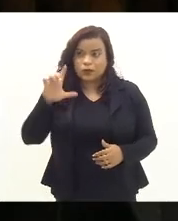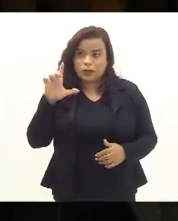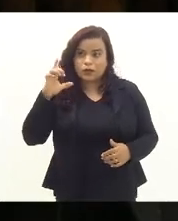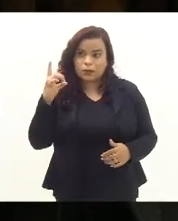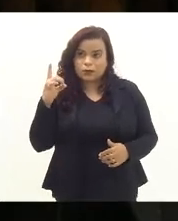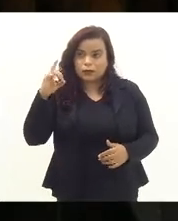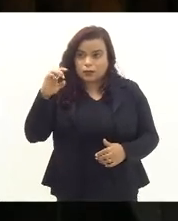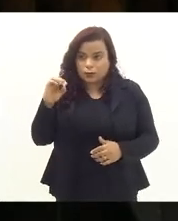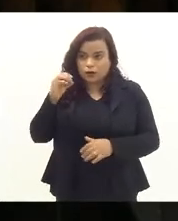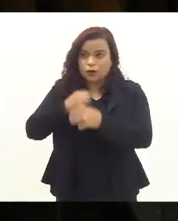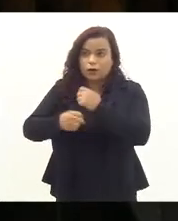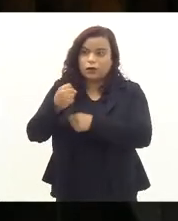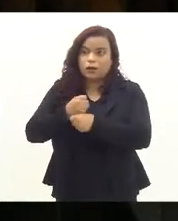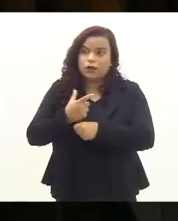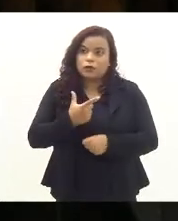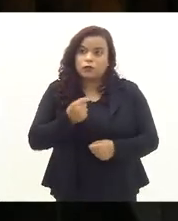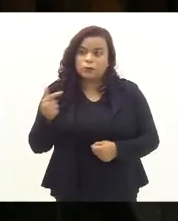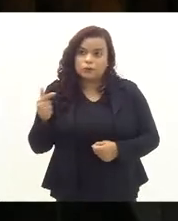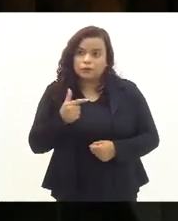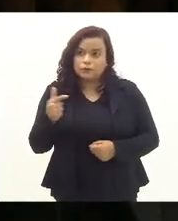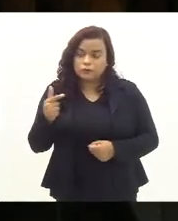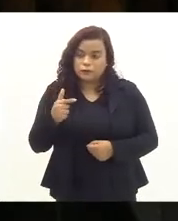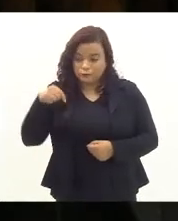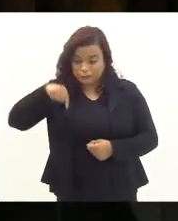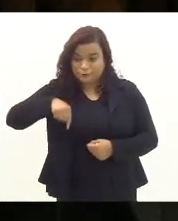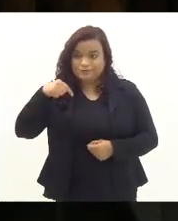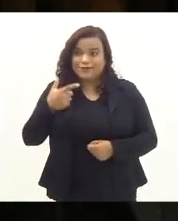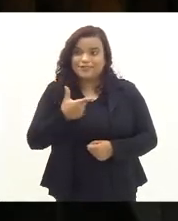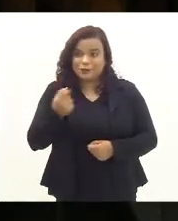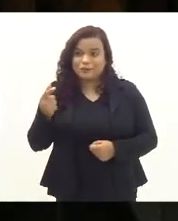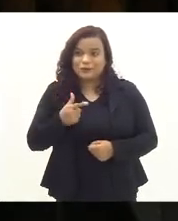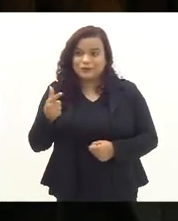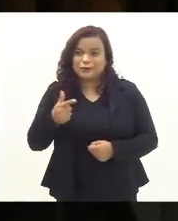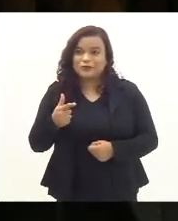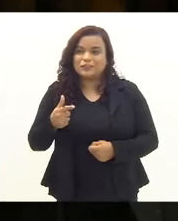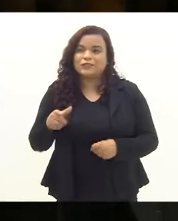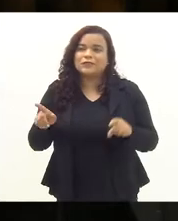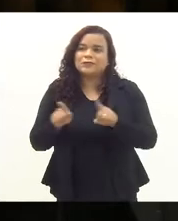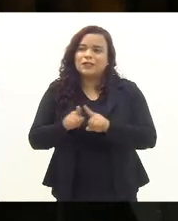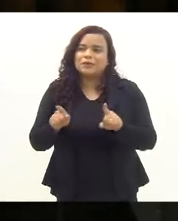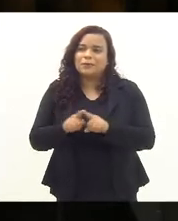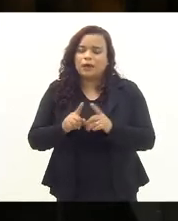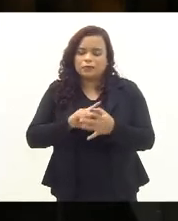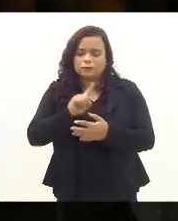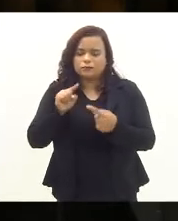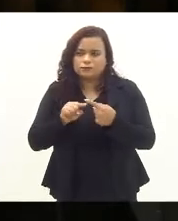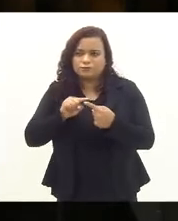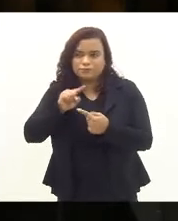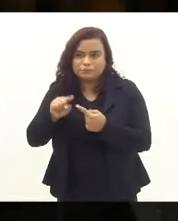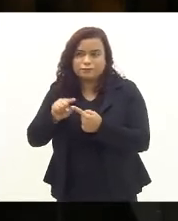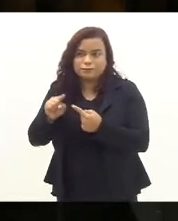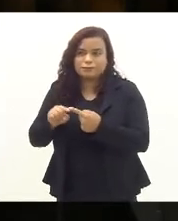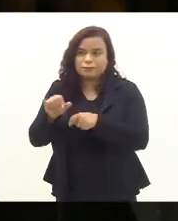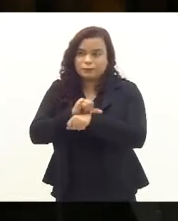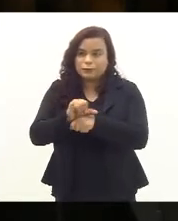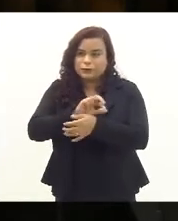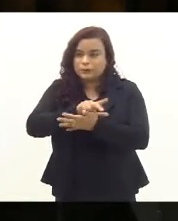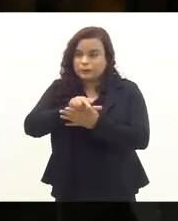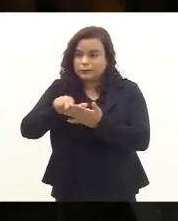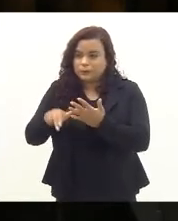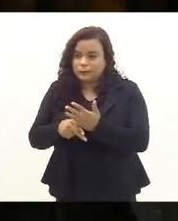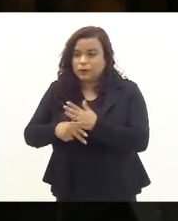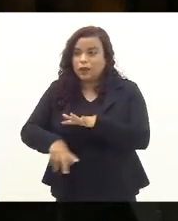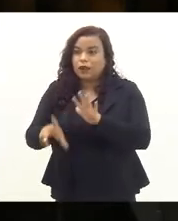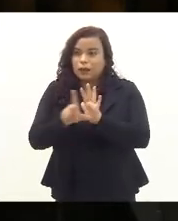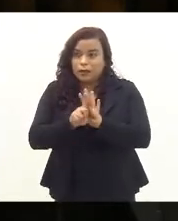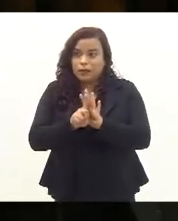de 2022 e os eixos estratégicos na